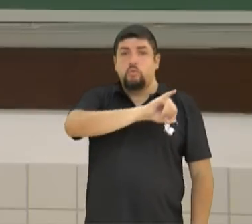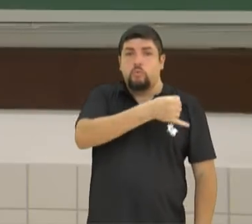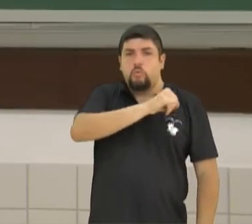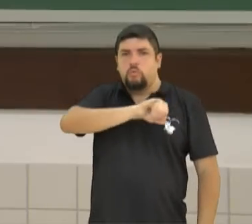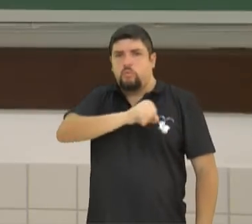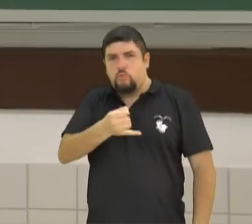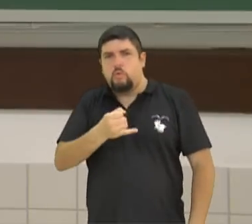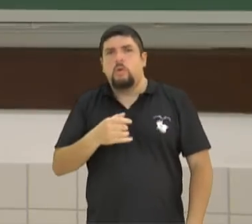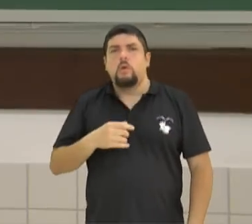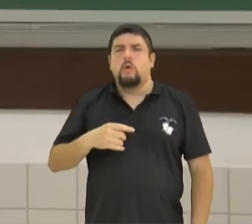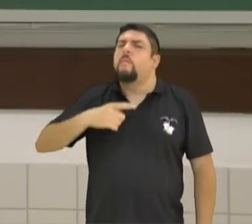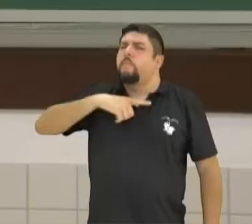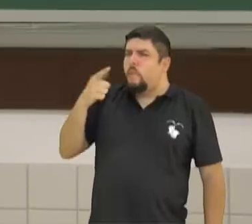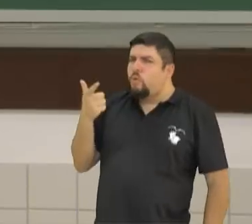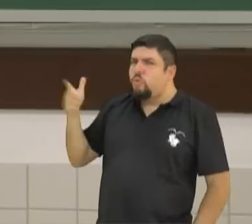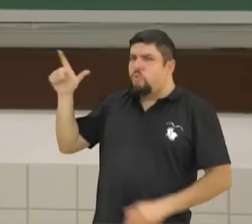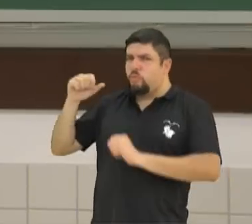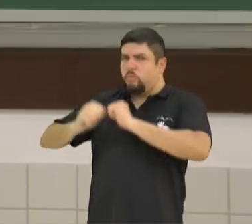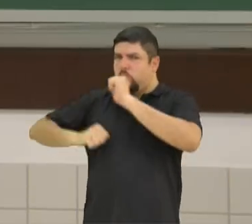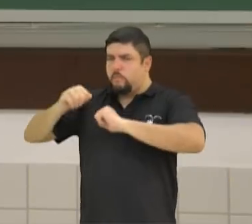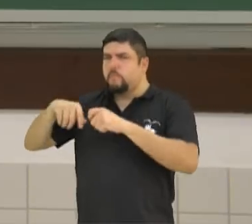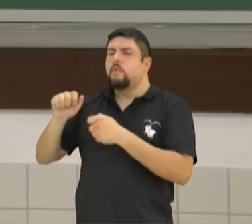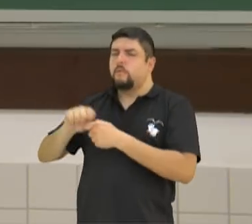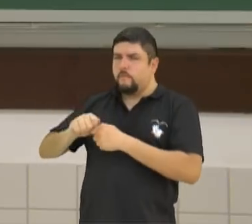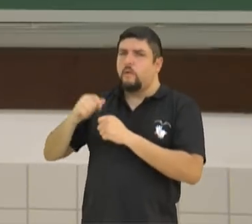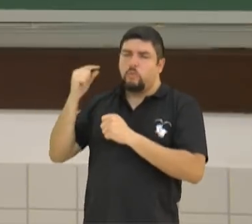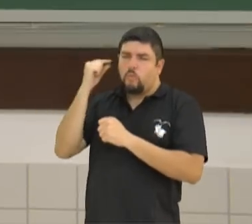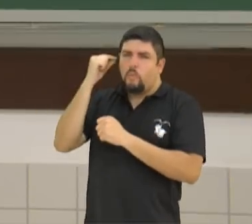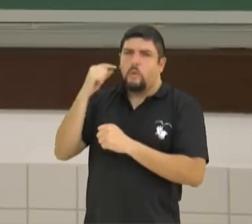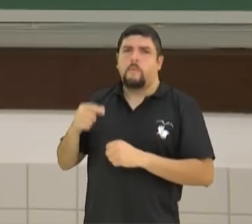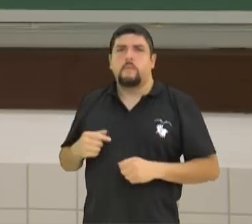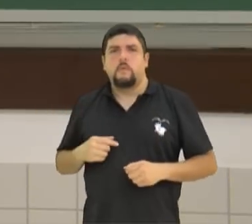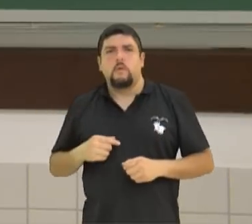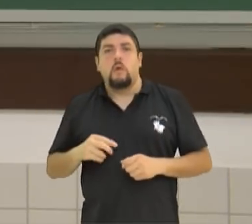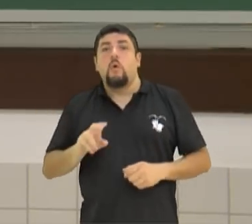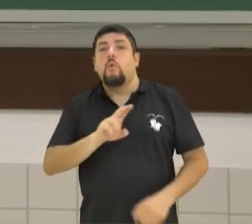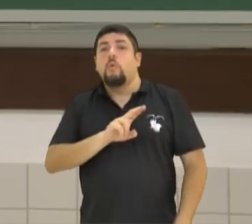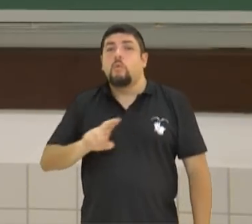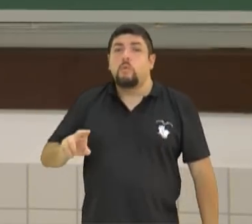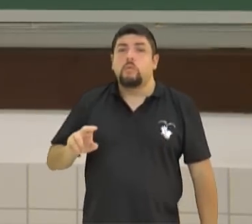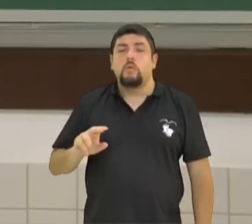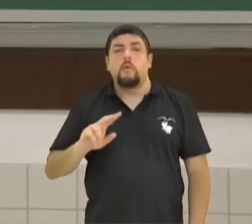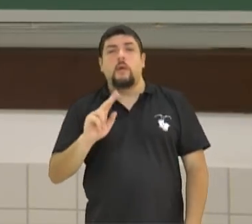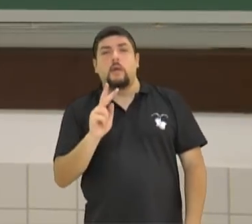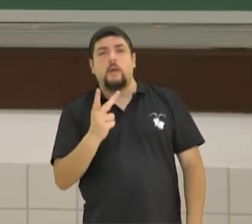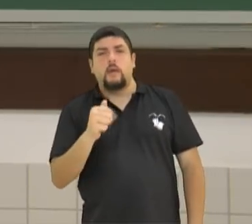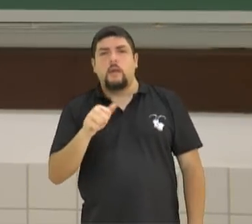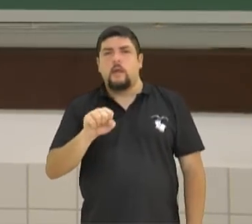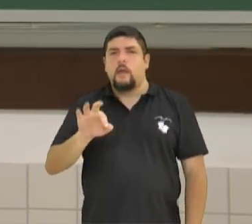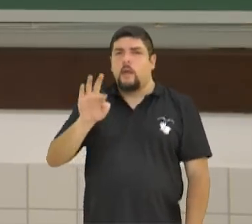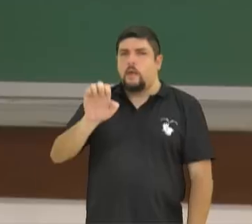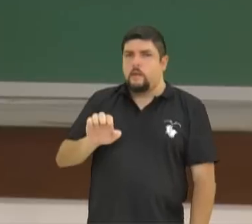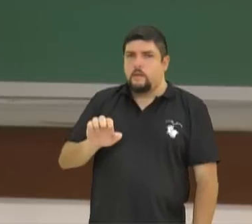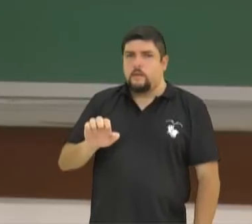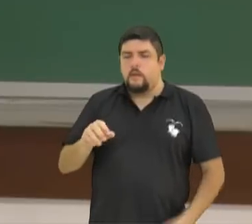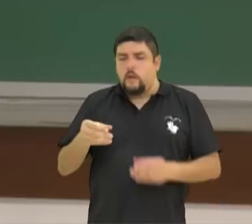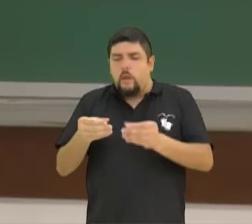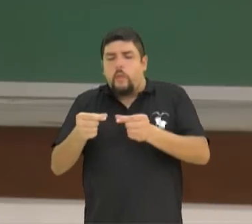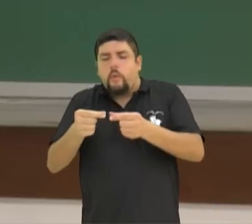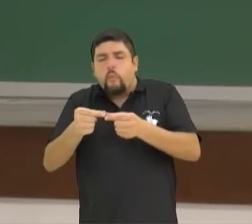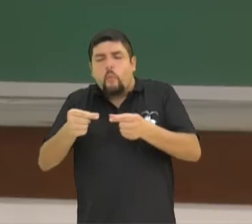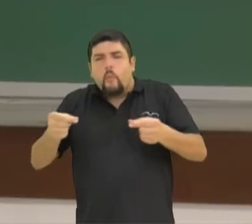cotonetes fabricados aí por outros fabricantes, então a gente chama de hastes flexíveis, né? A gente tem ali o